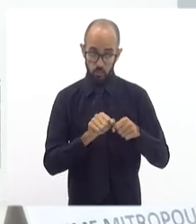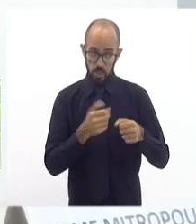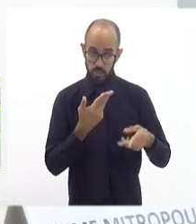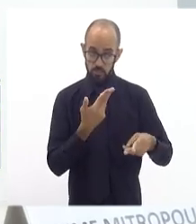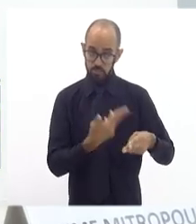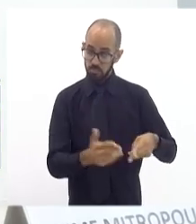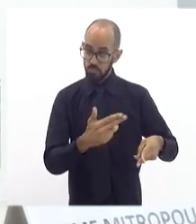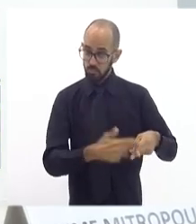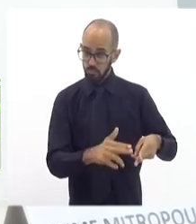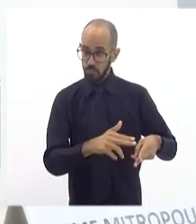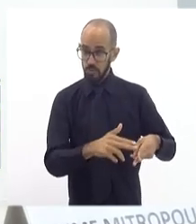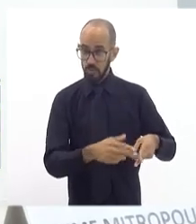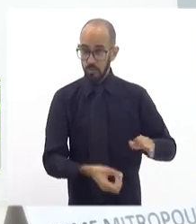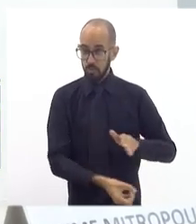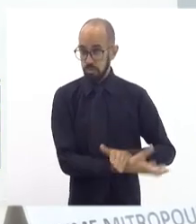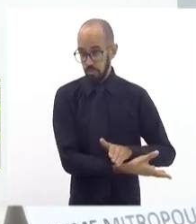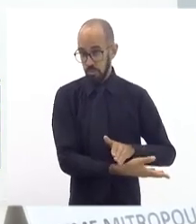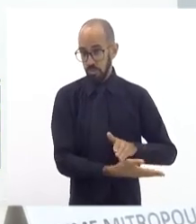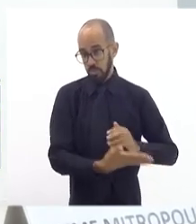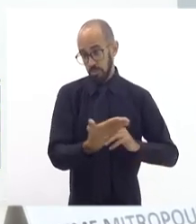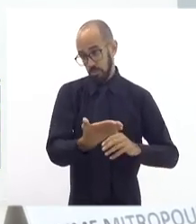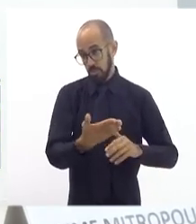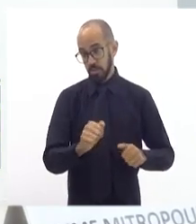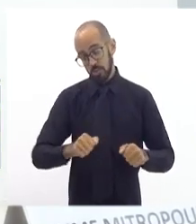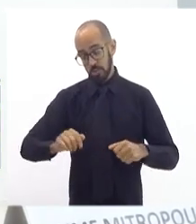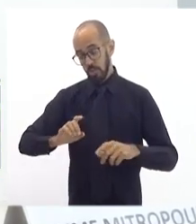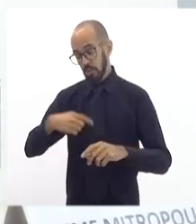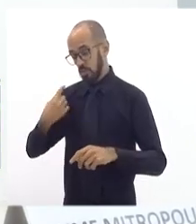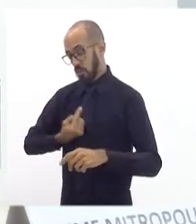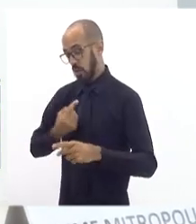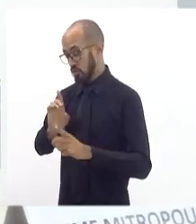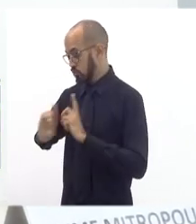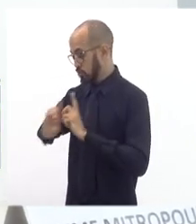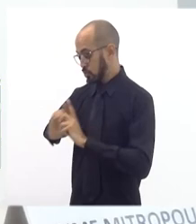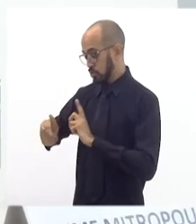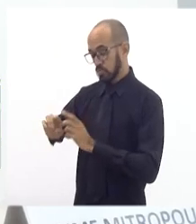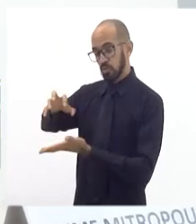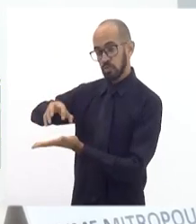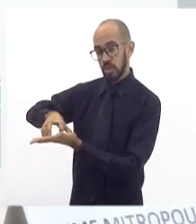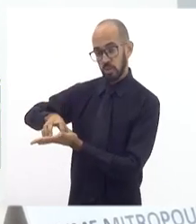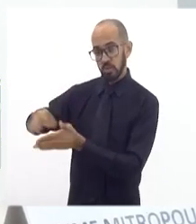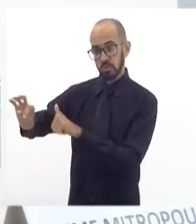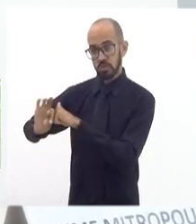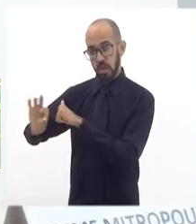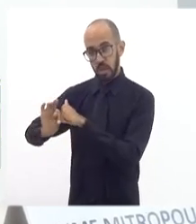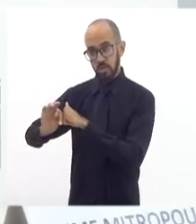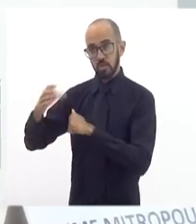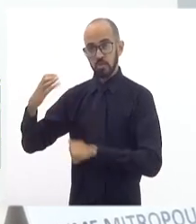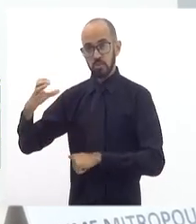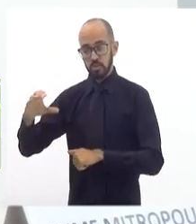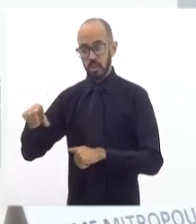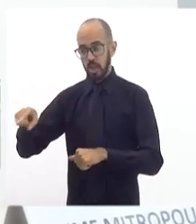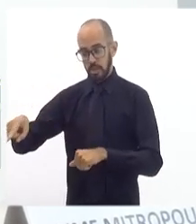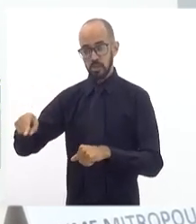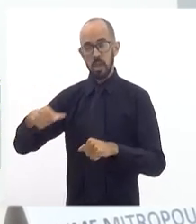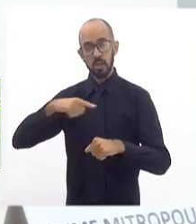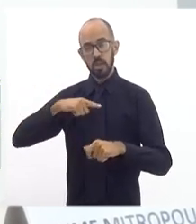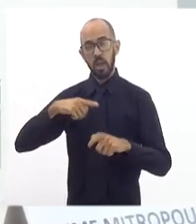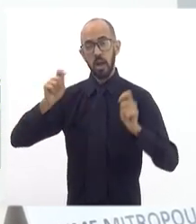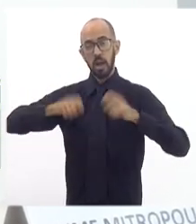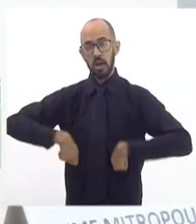enquanto nós discutíamos isso com os órgãos técnicos com os cientistas aptos a